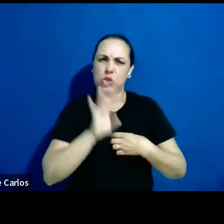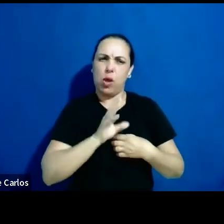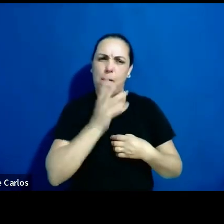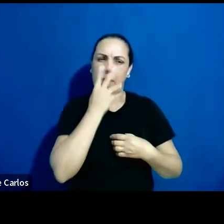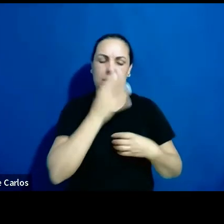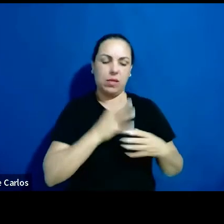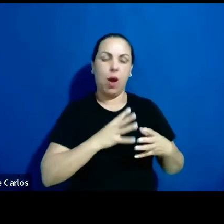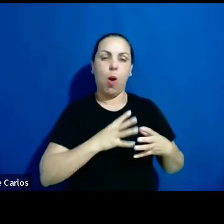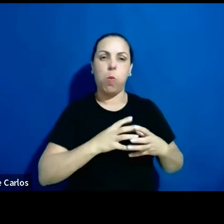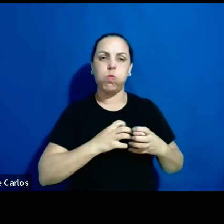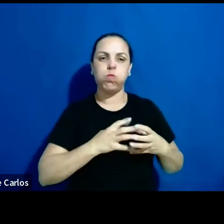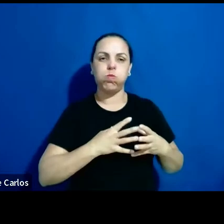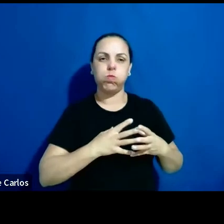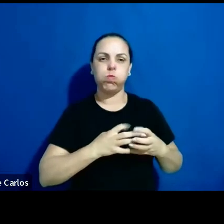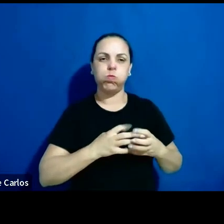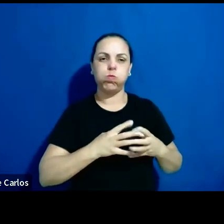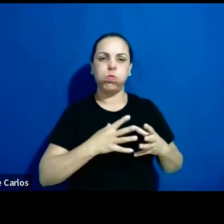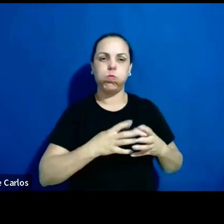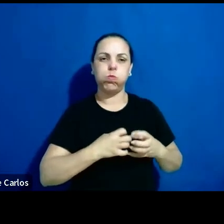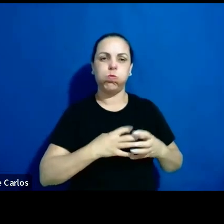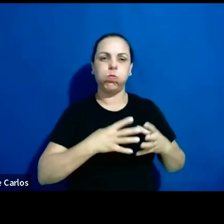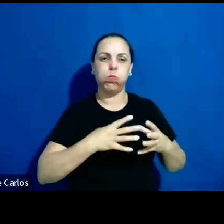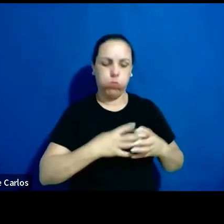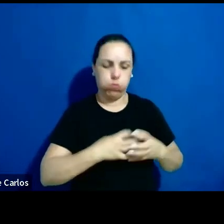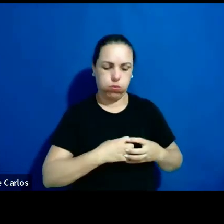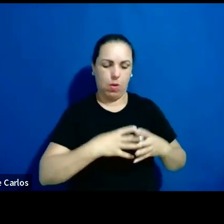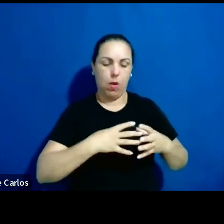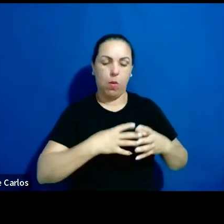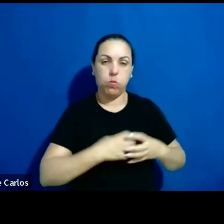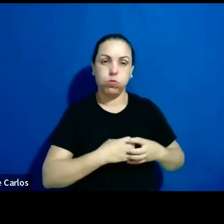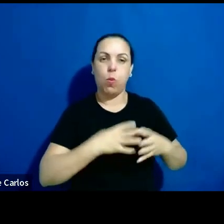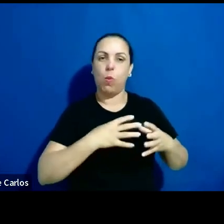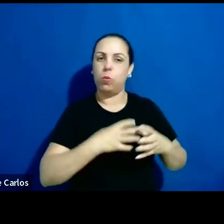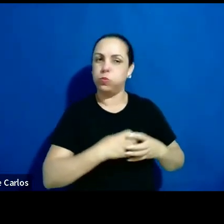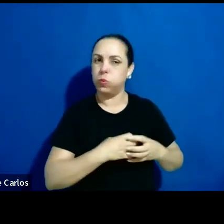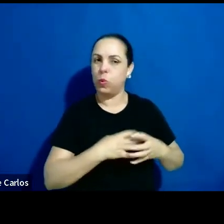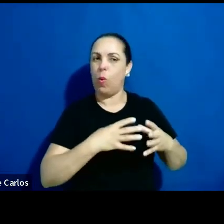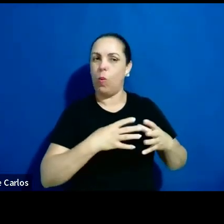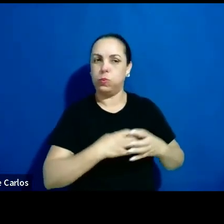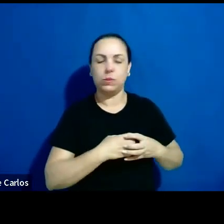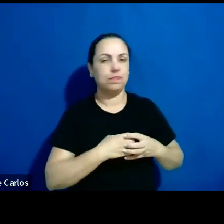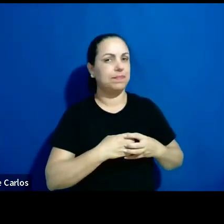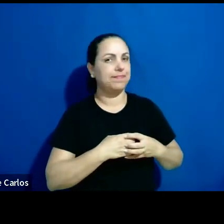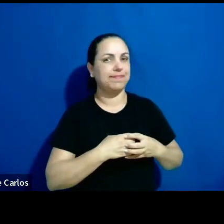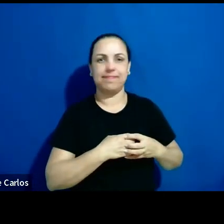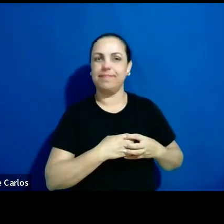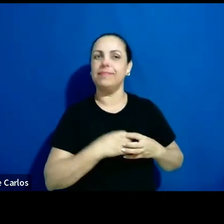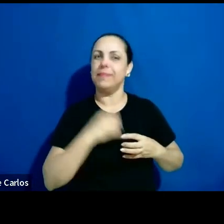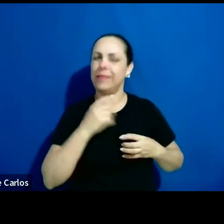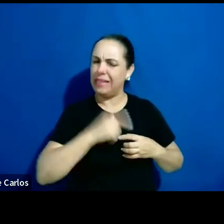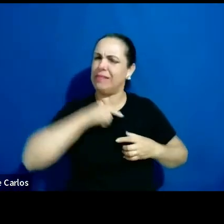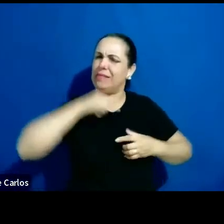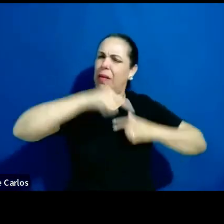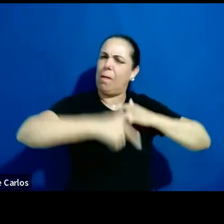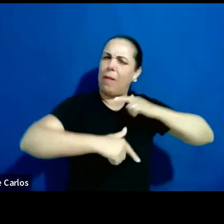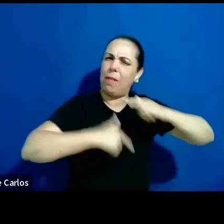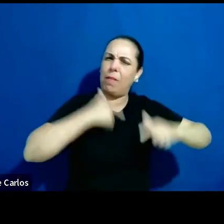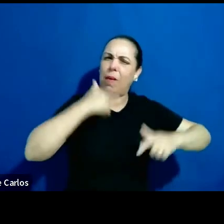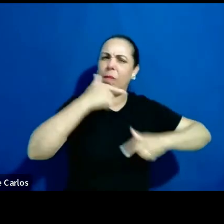bomba, do que um músculo. Ele rege a sinfonia celular, que é a essência do nosso